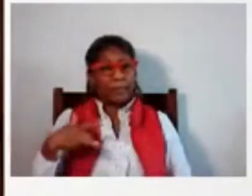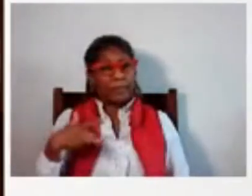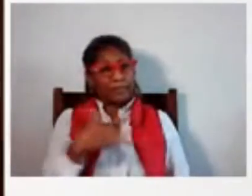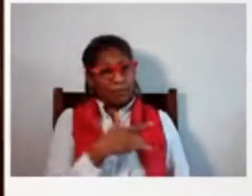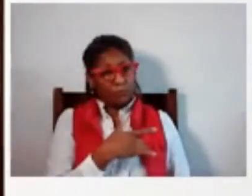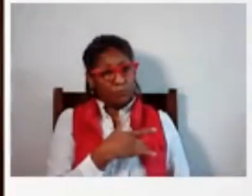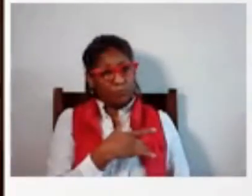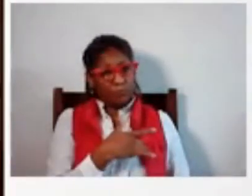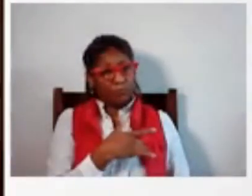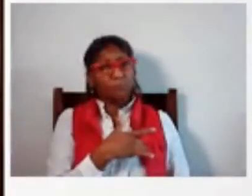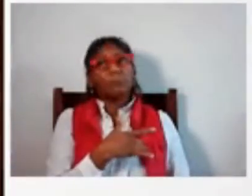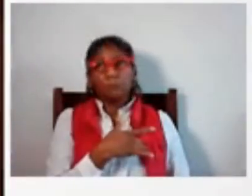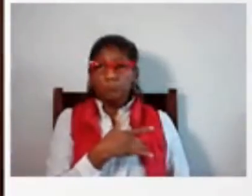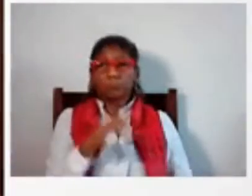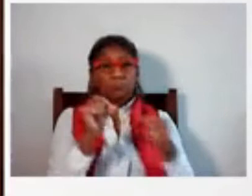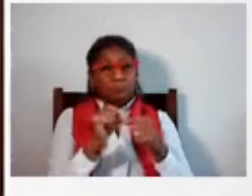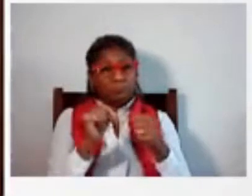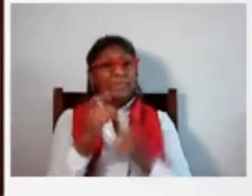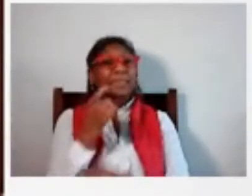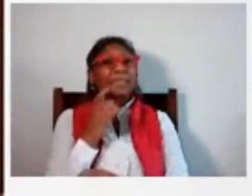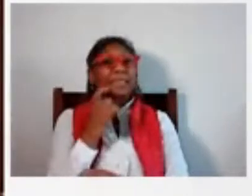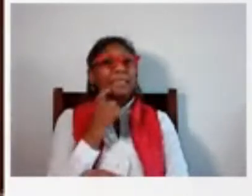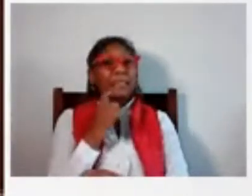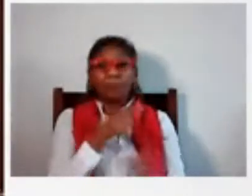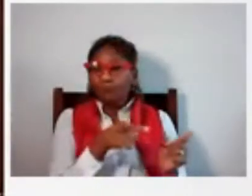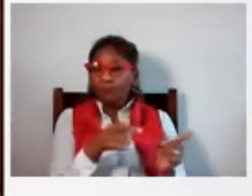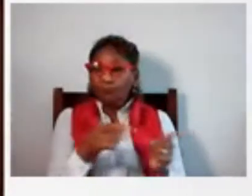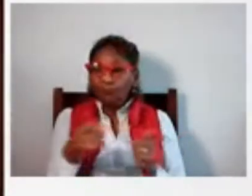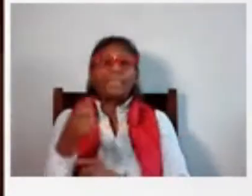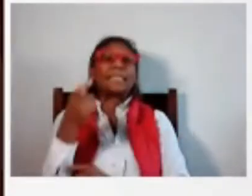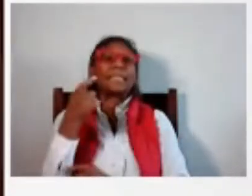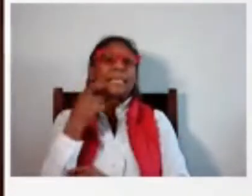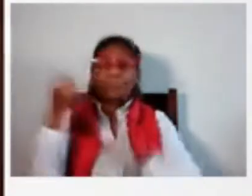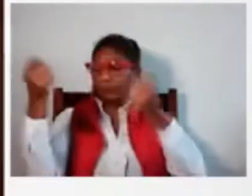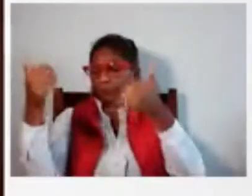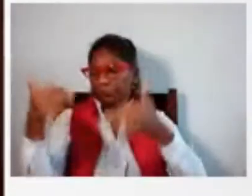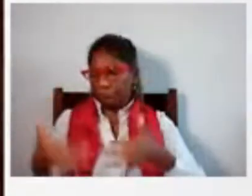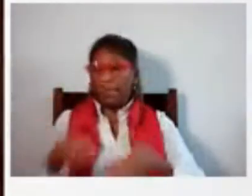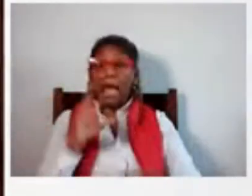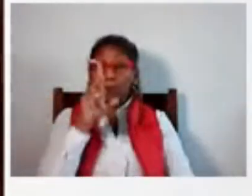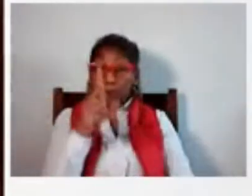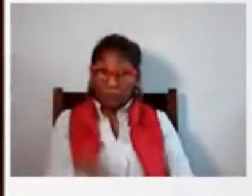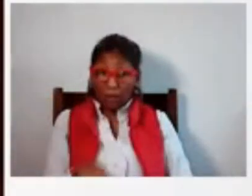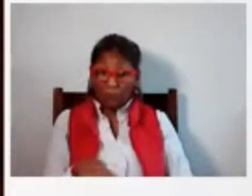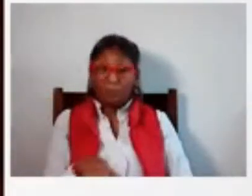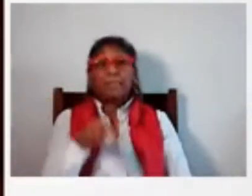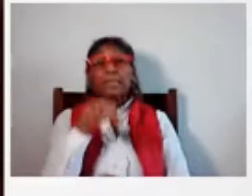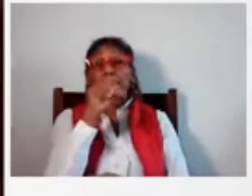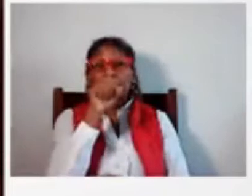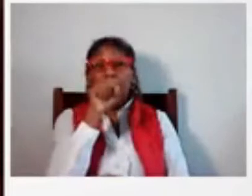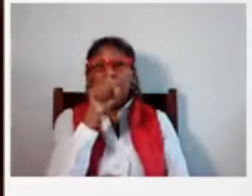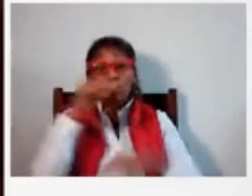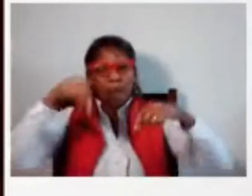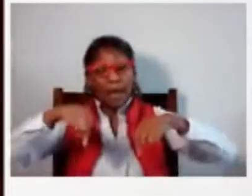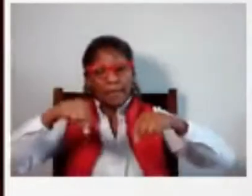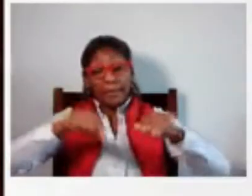ainda deverá consolidar os dados na sexta-feira. Então, nós vamos ter a sexta-feira a consolidação dos dados. No sábado, nesta semana,